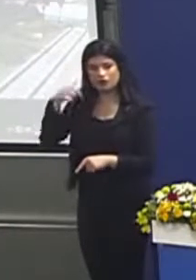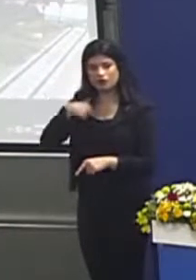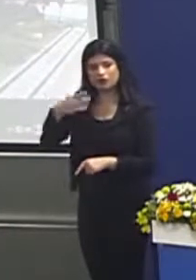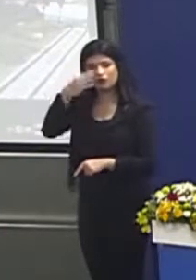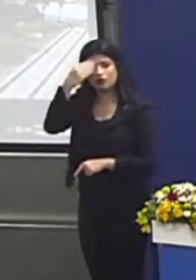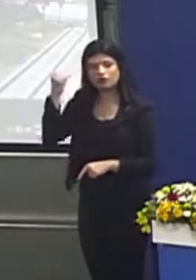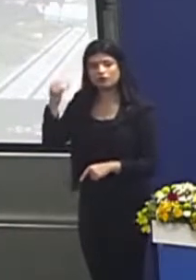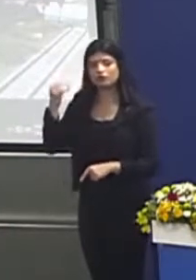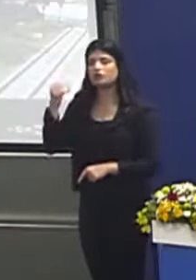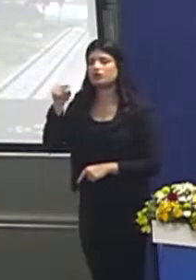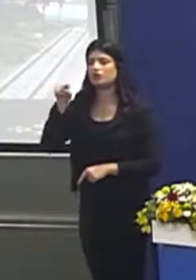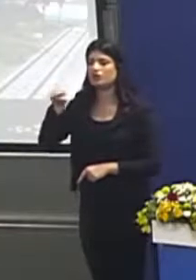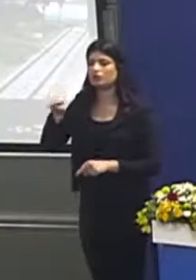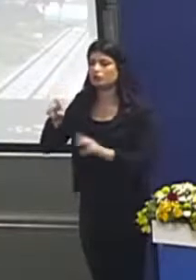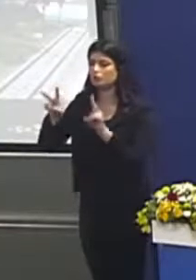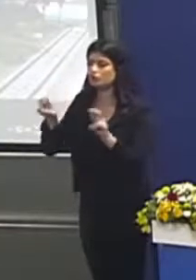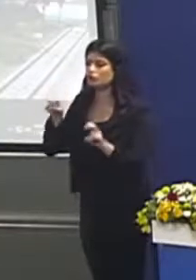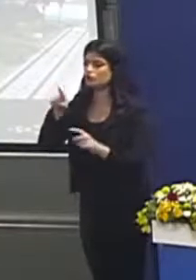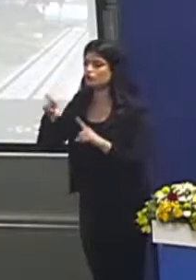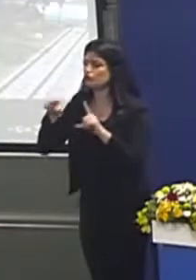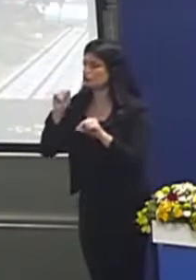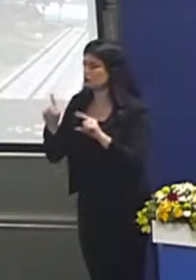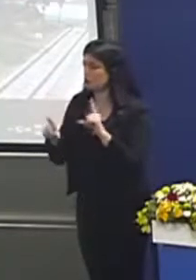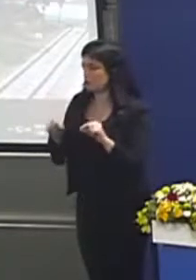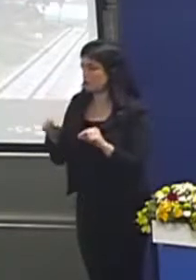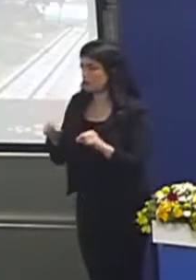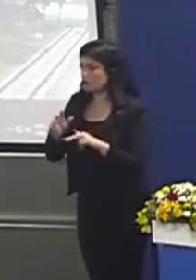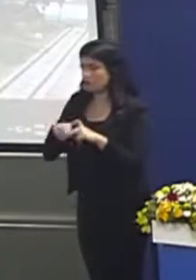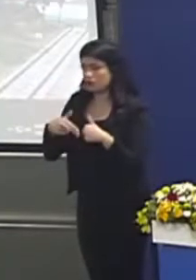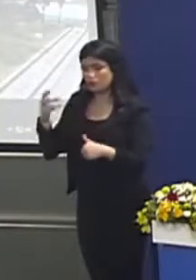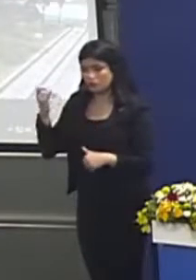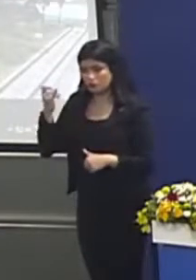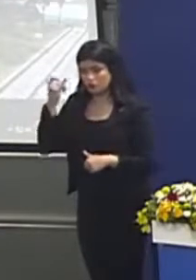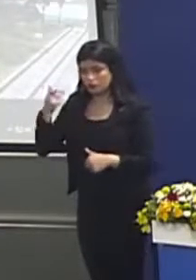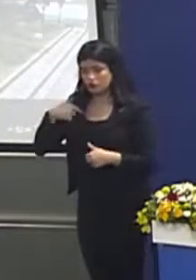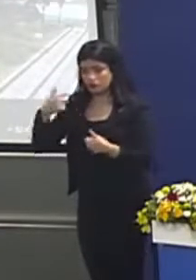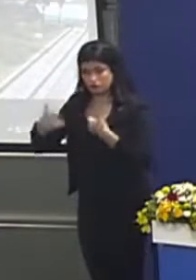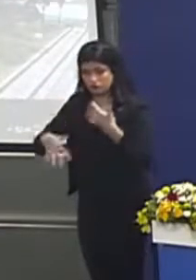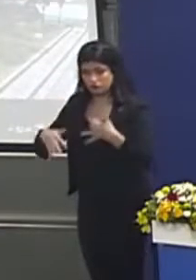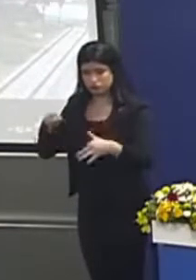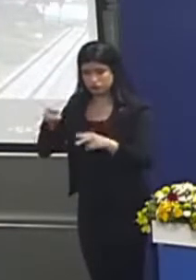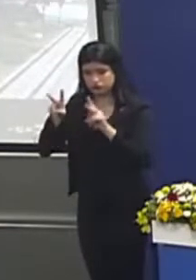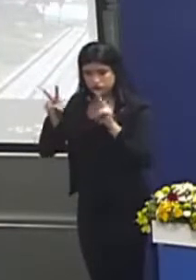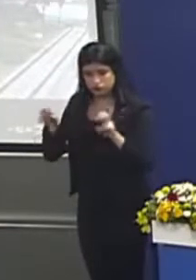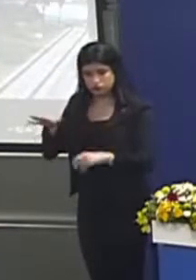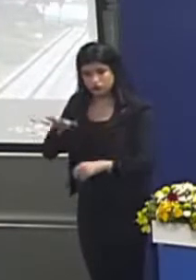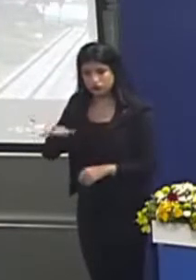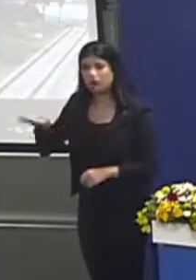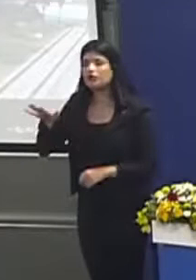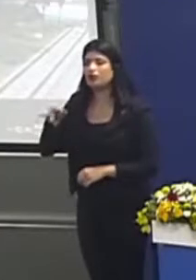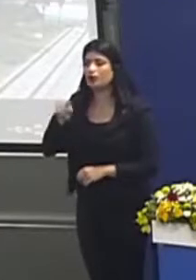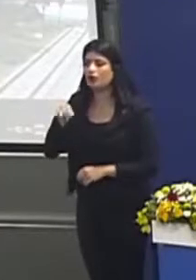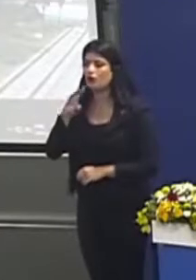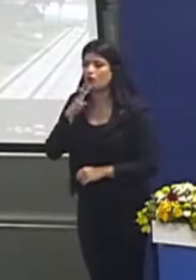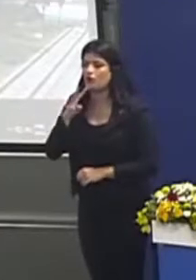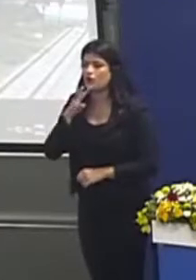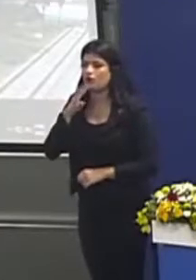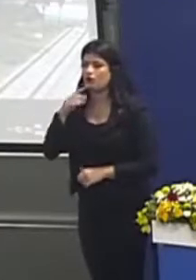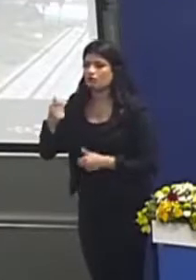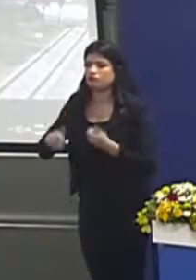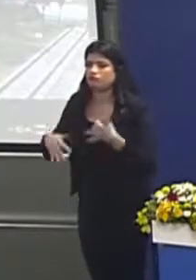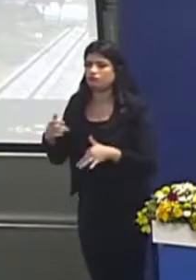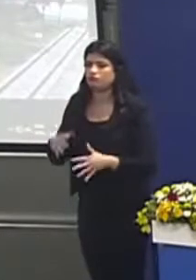dos motivos que me levaram a essa escolha, se não em poder falar sobre esse lugar, das quais nomearam, como